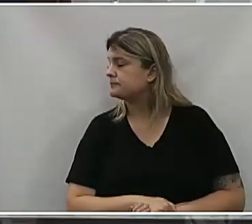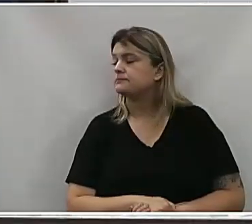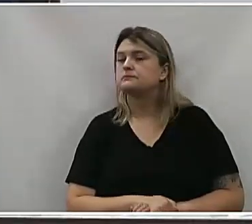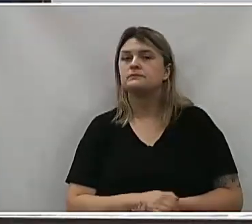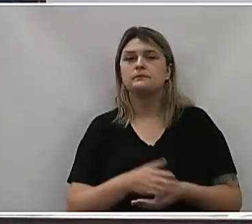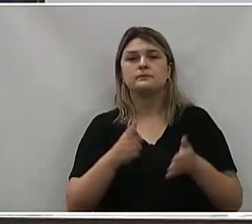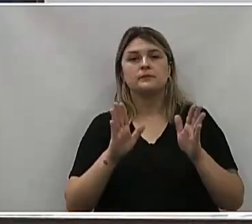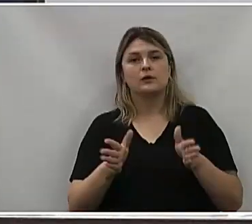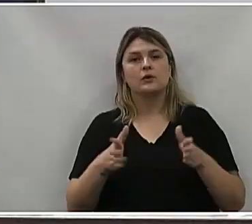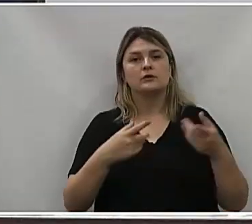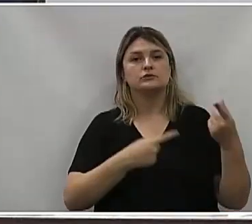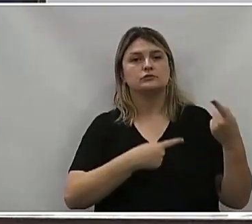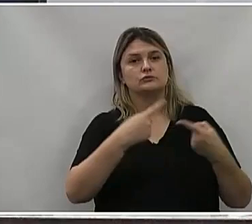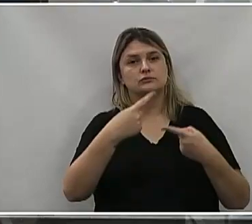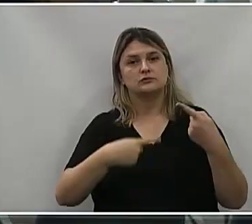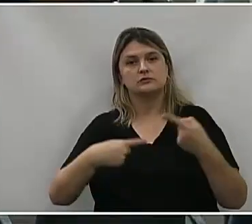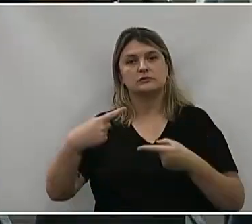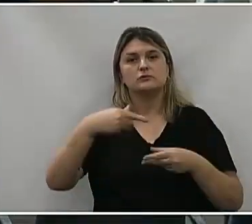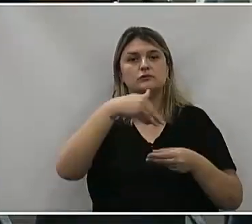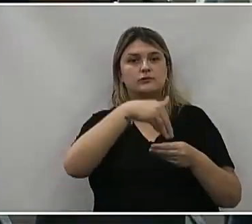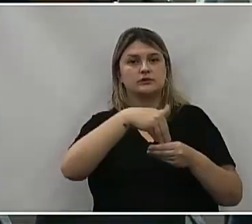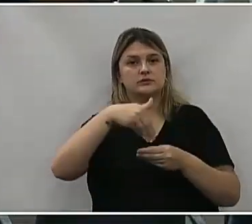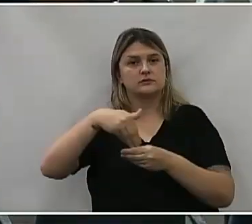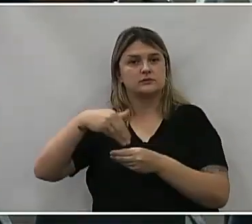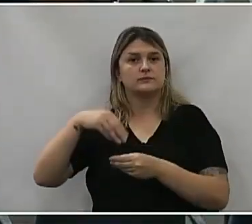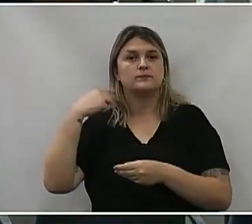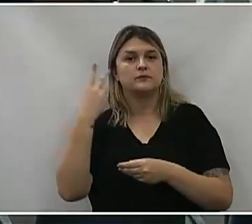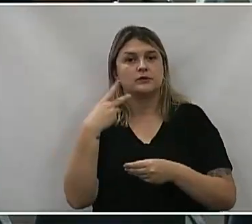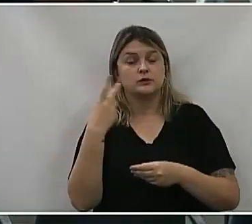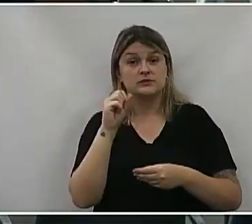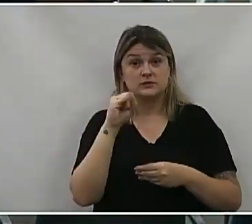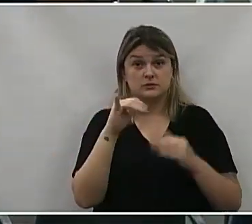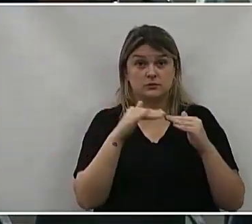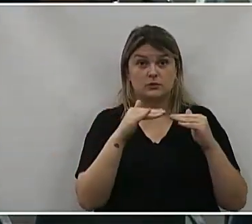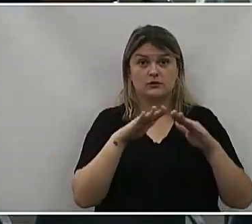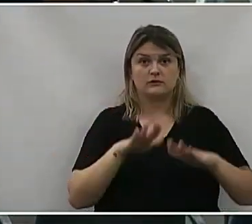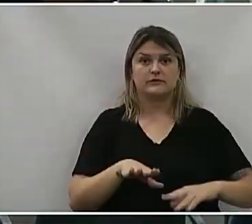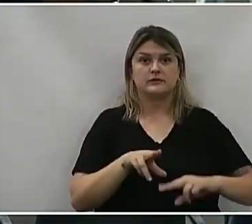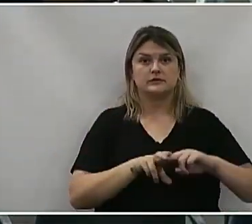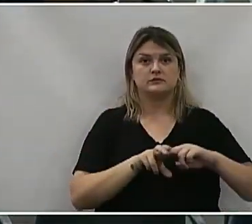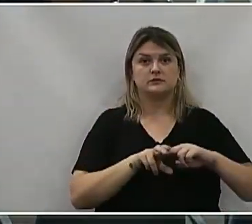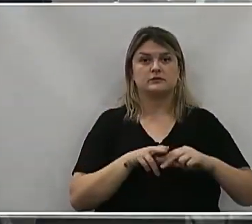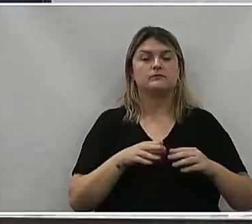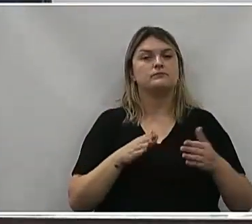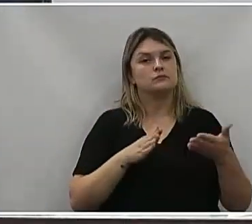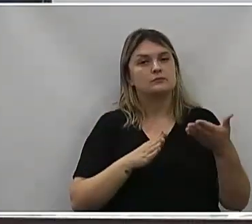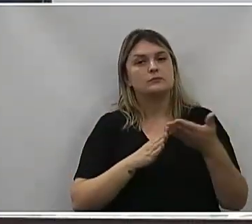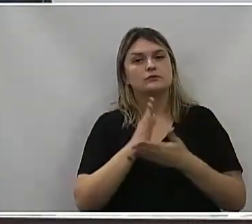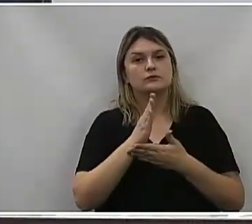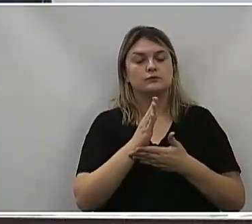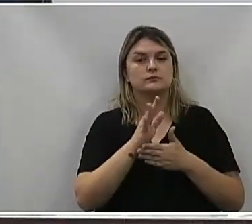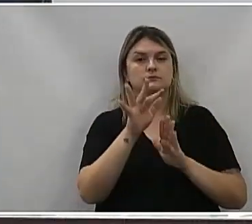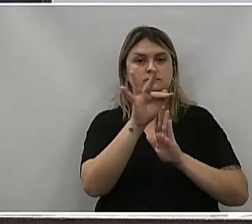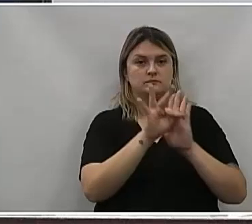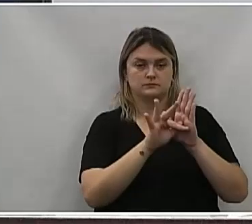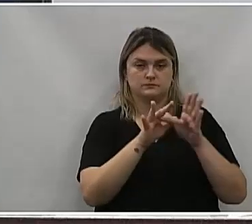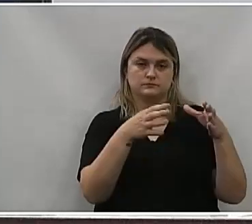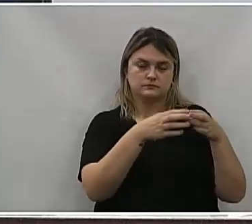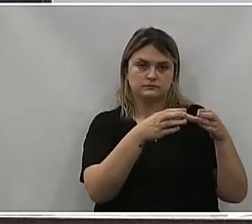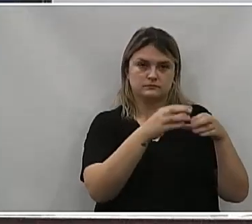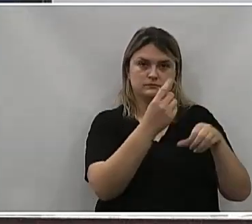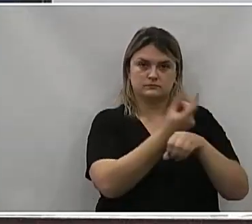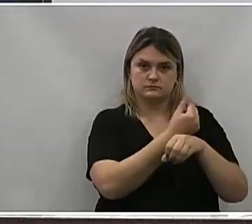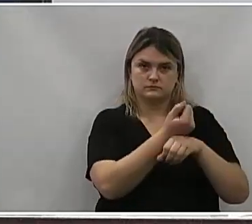Em discussão. Em votação, senhores vereadores que aprovam, permaneçam como estão. Aprovado o parecer fundamentado da Comissão